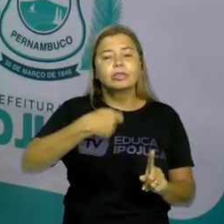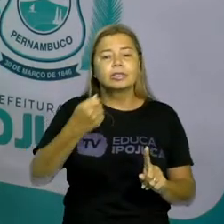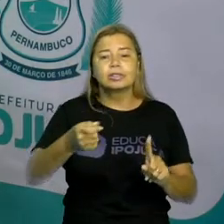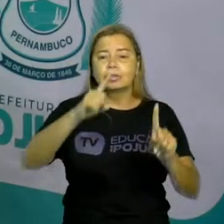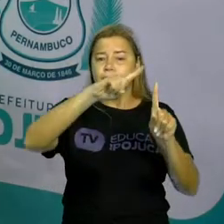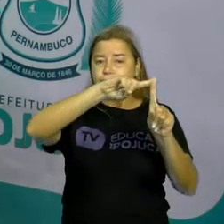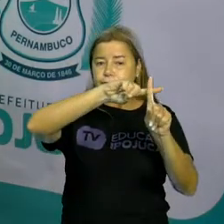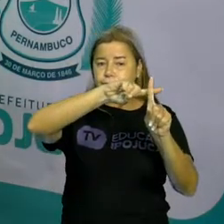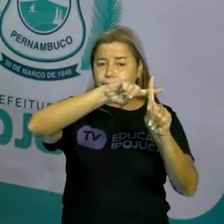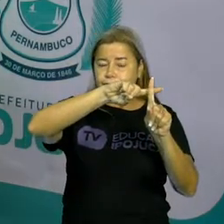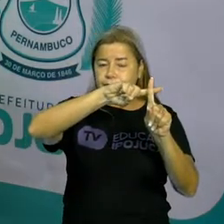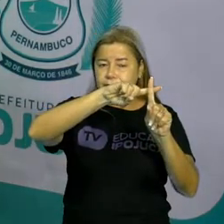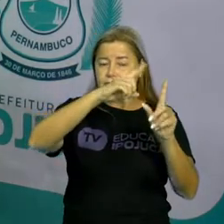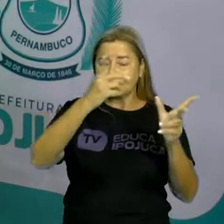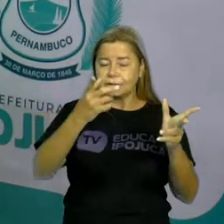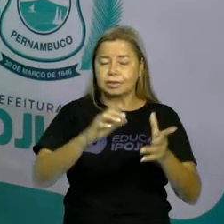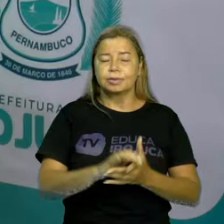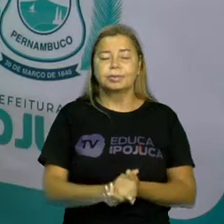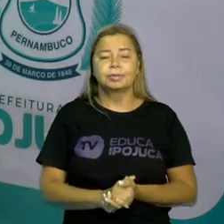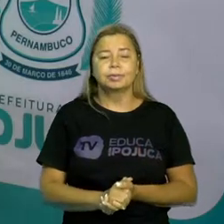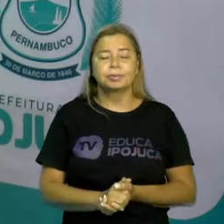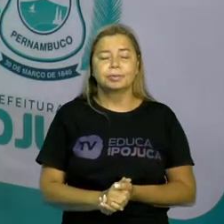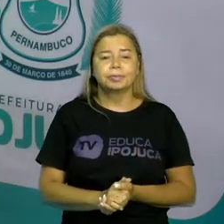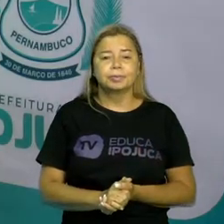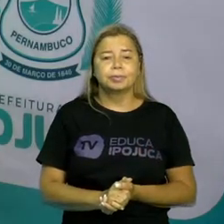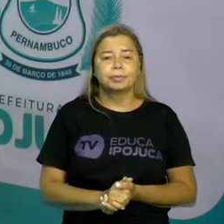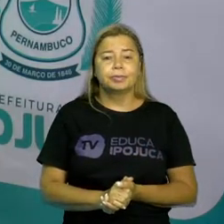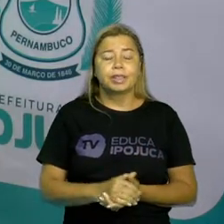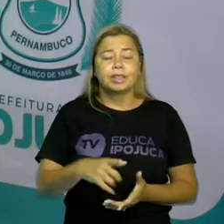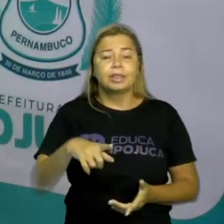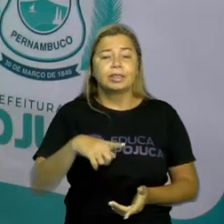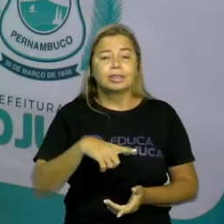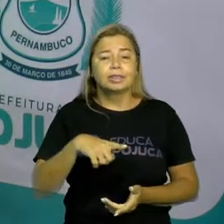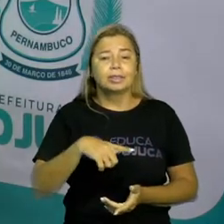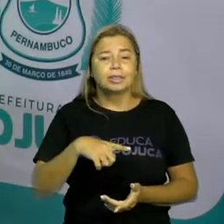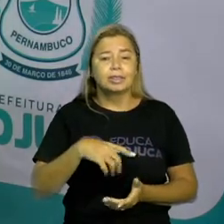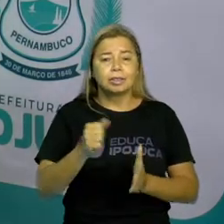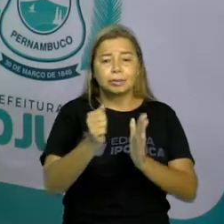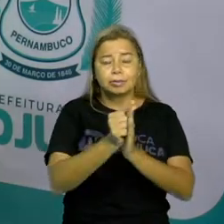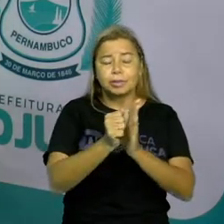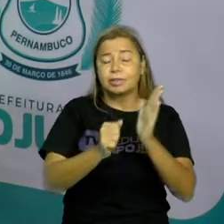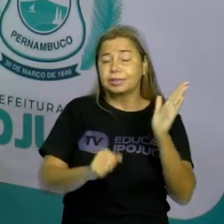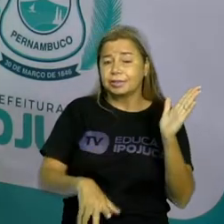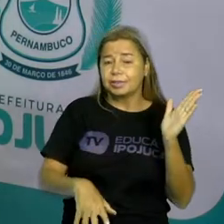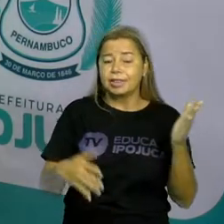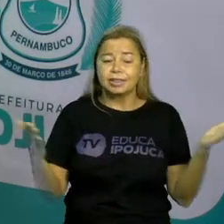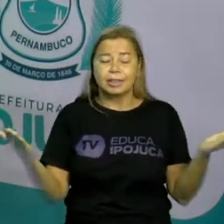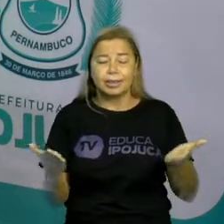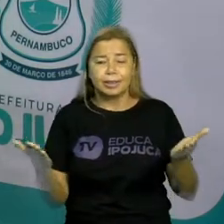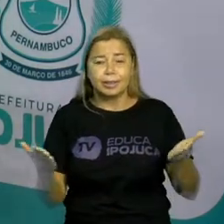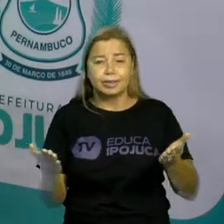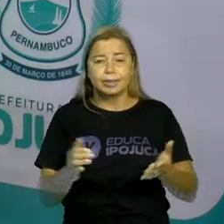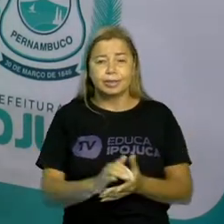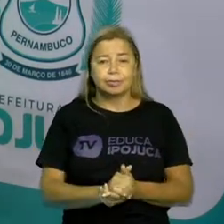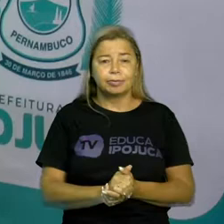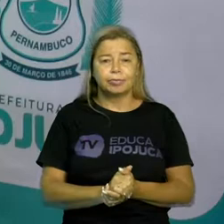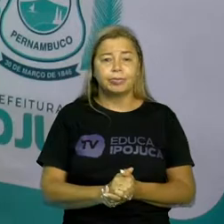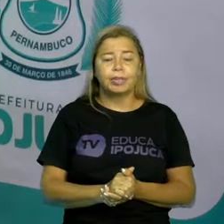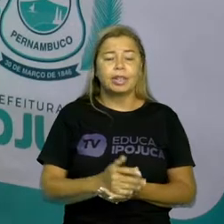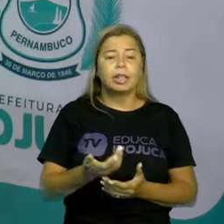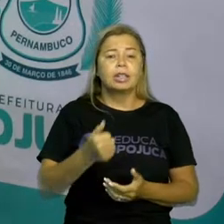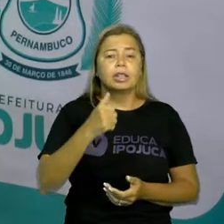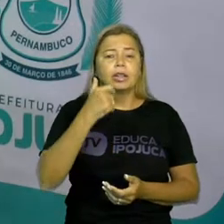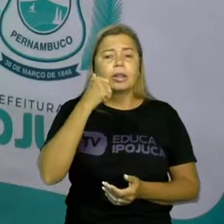né? Que a gente lê ele como mais. Aqui a gente tem uma atividadezinha que diz assim, ó. Marina